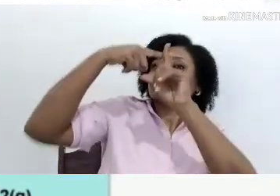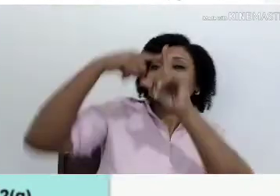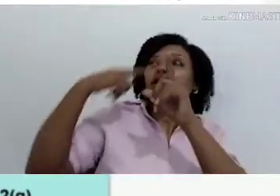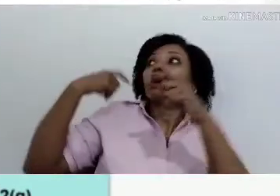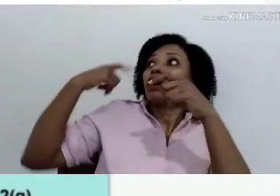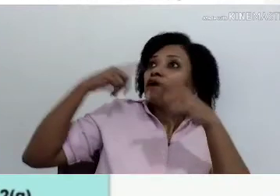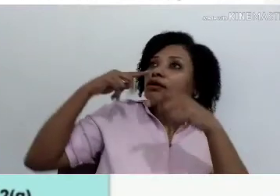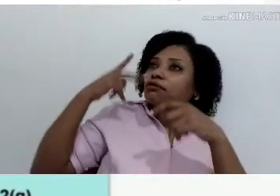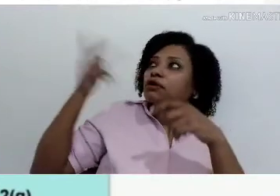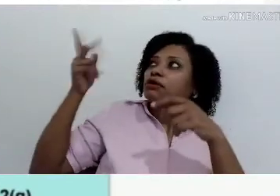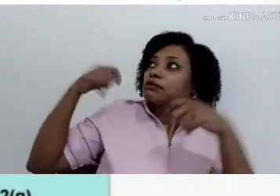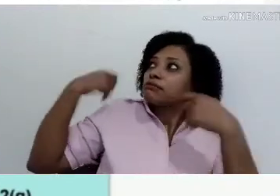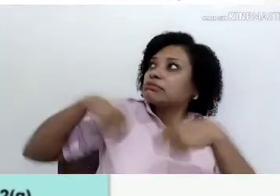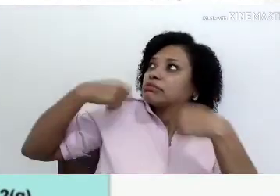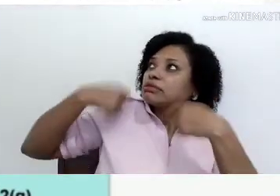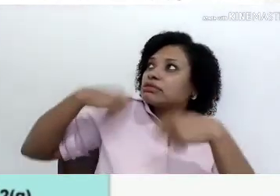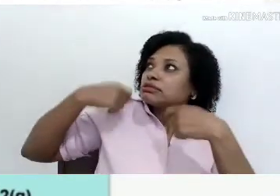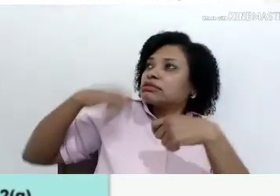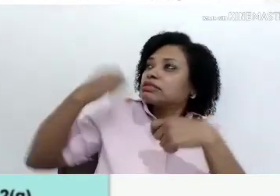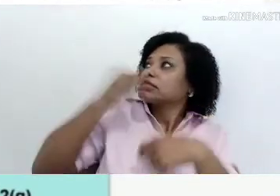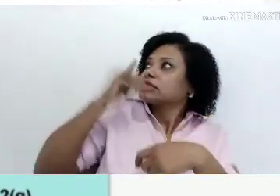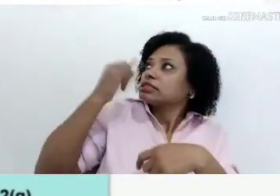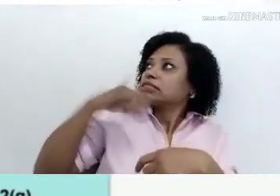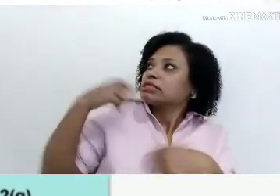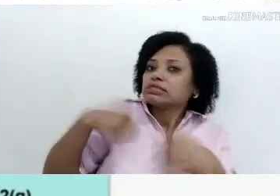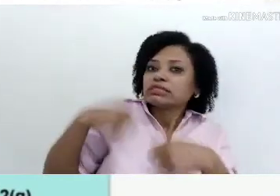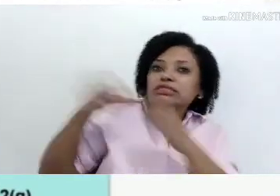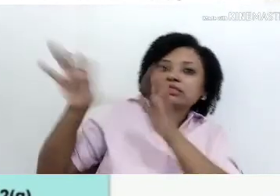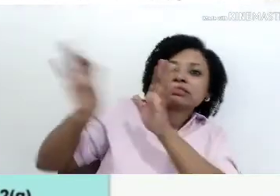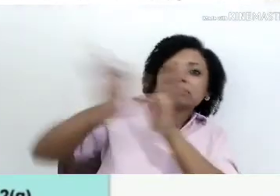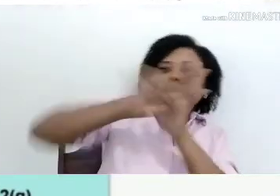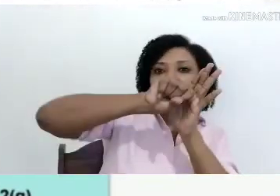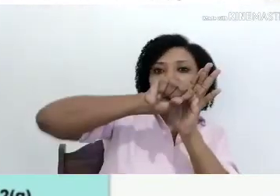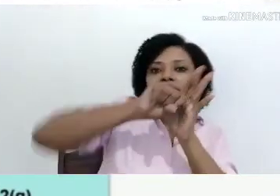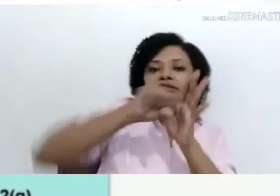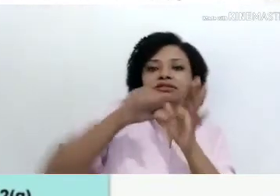precisando dessa energia para